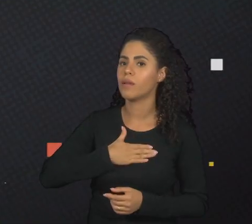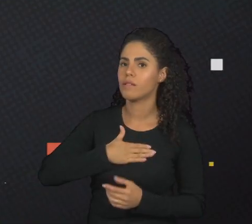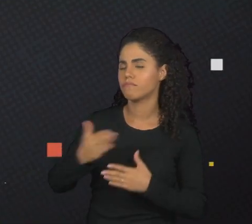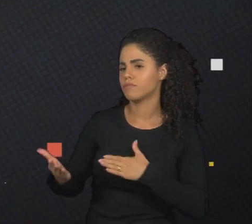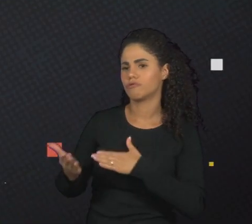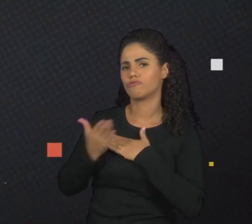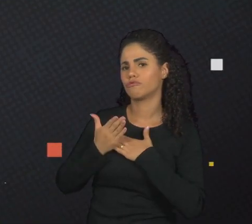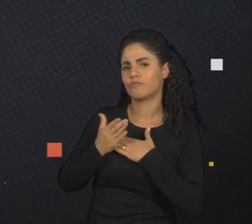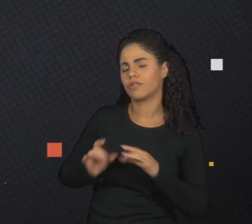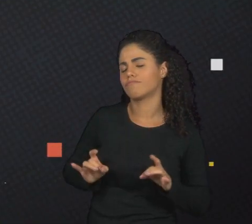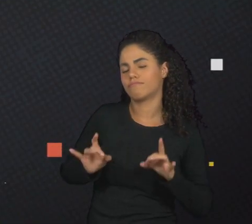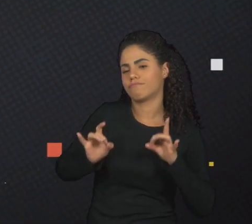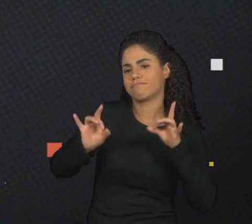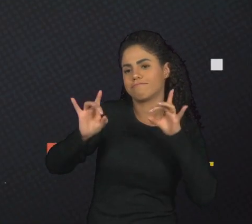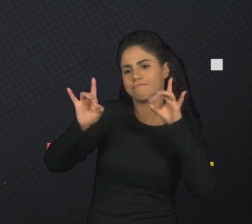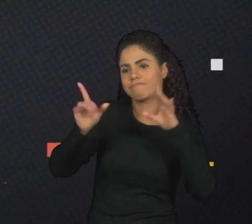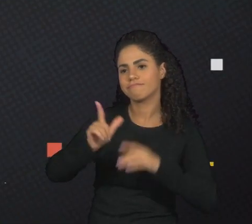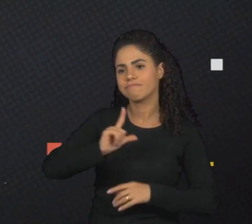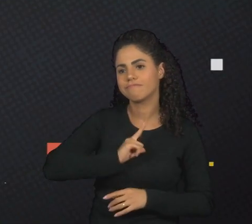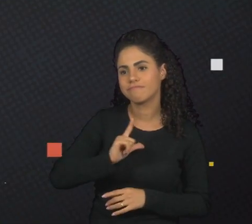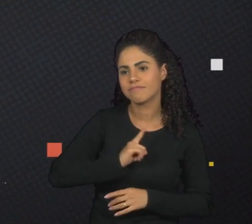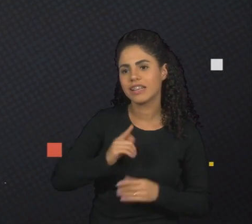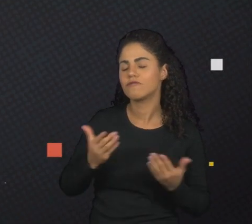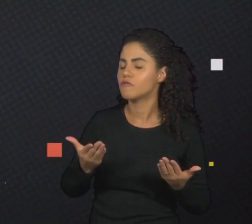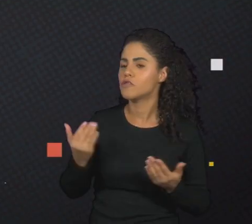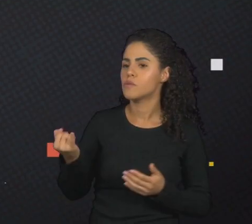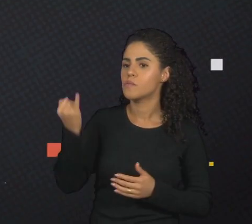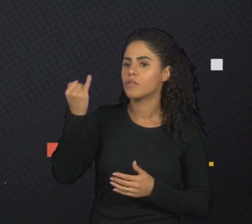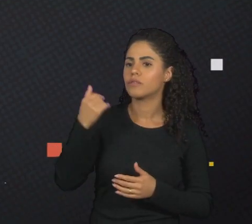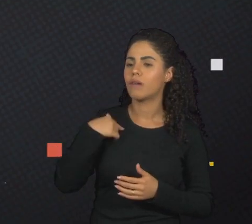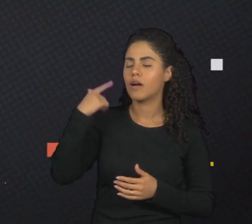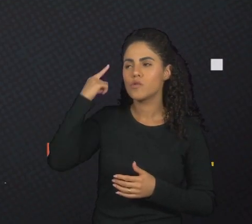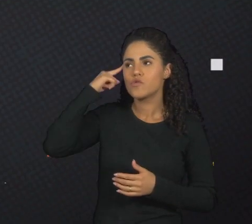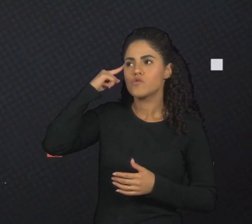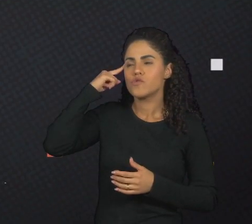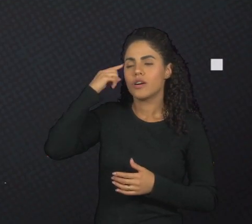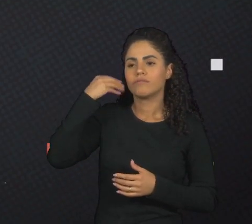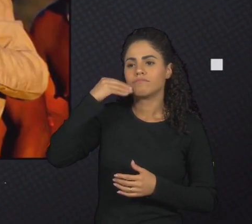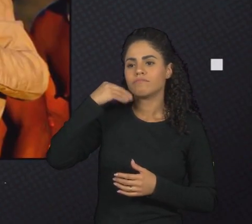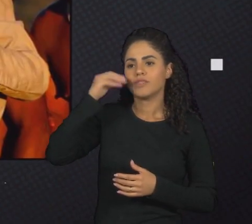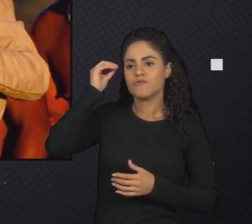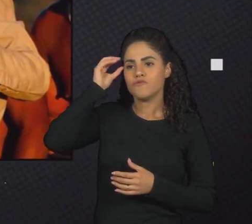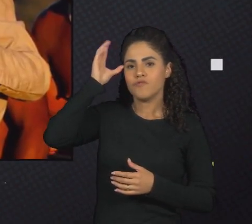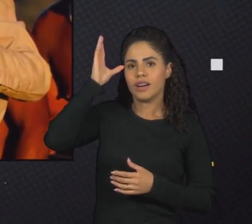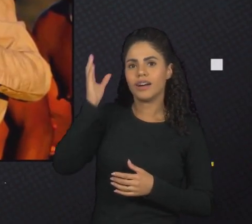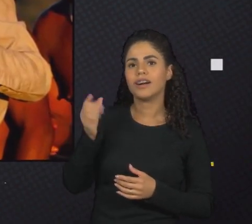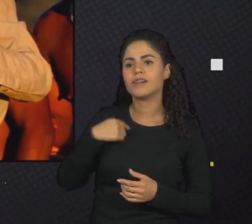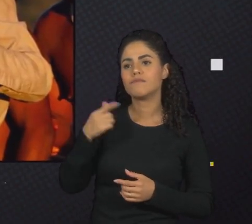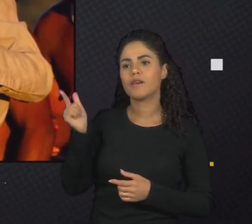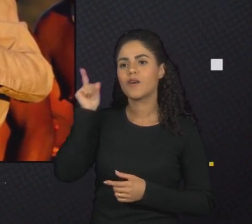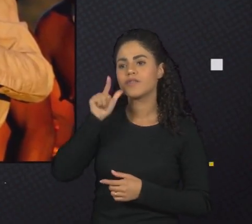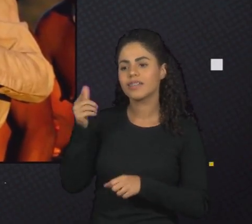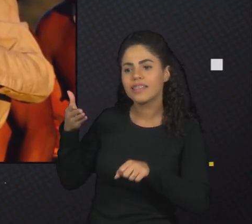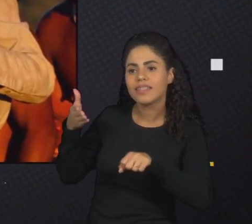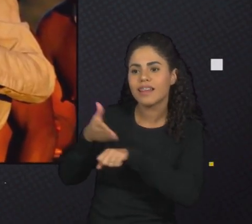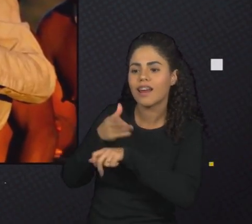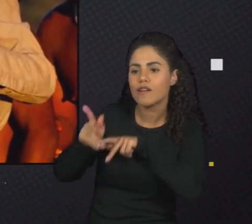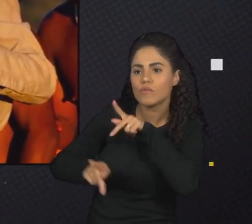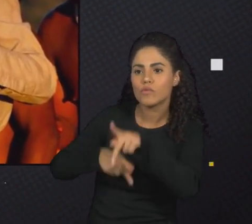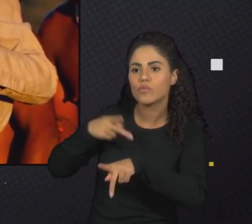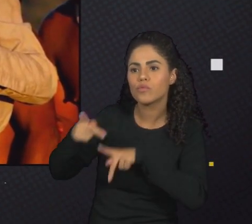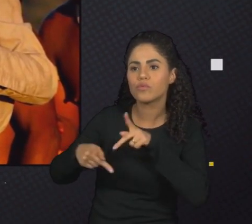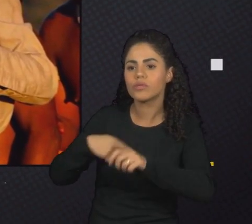um presente, uma grande epifania. Chegar no Parque do Xingu, no meio do